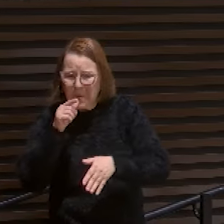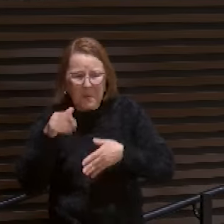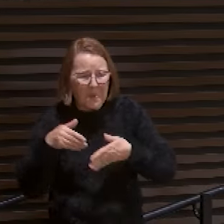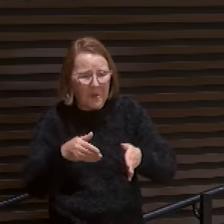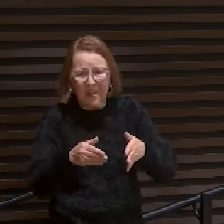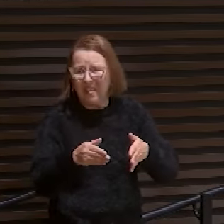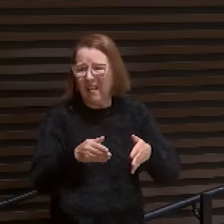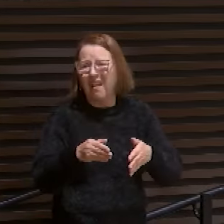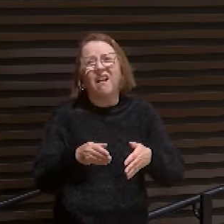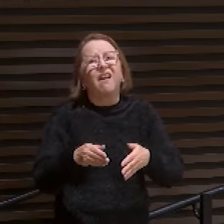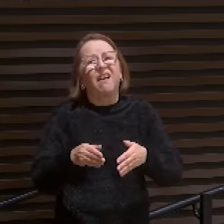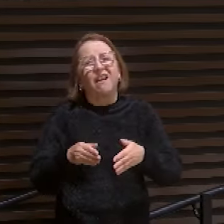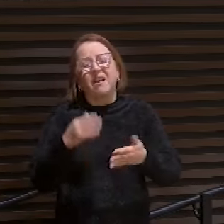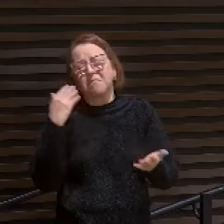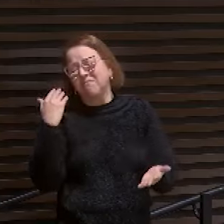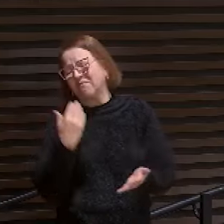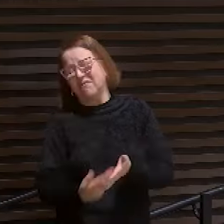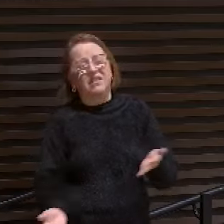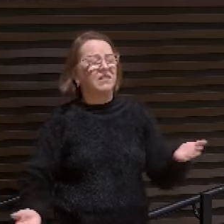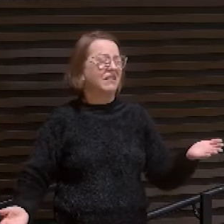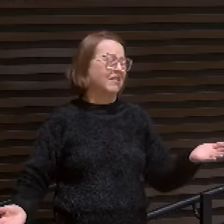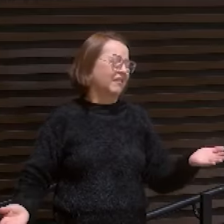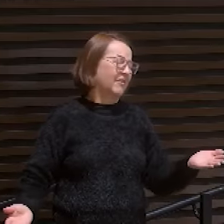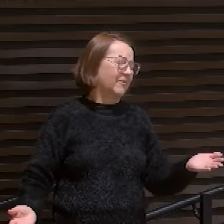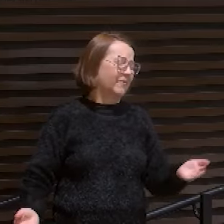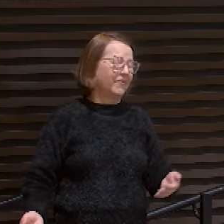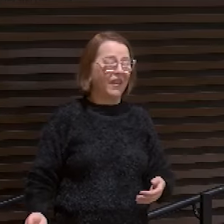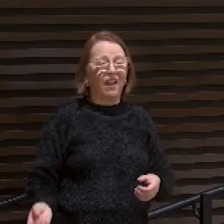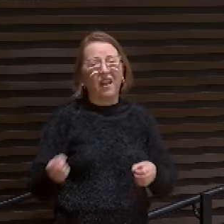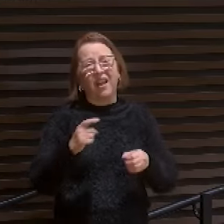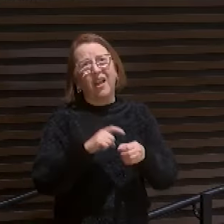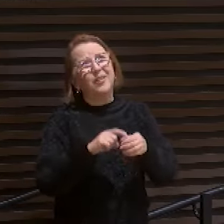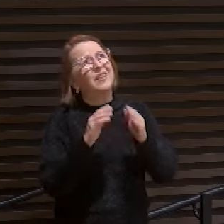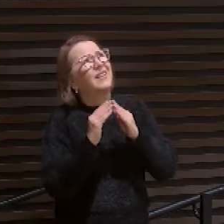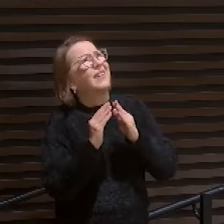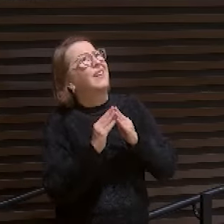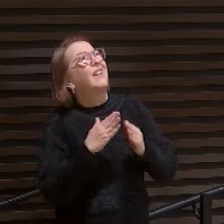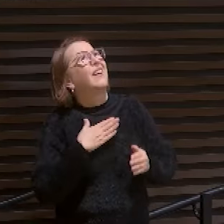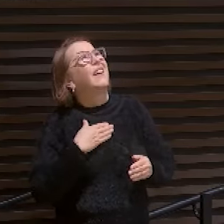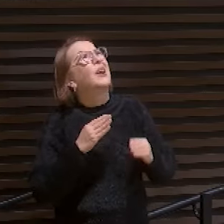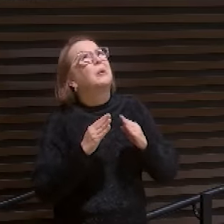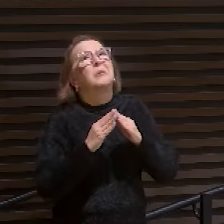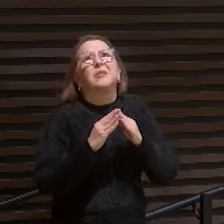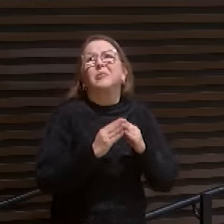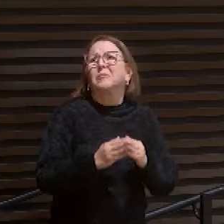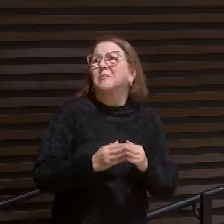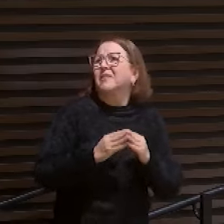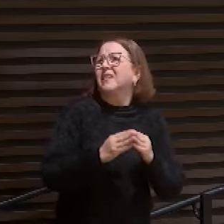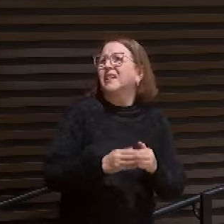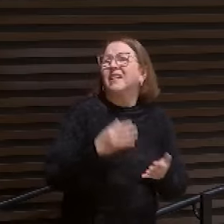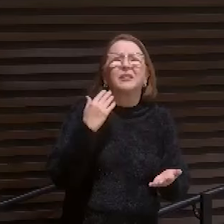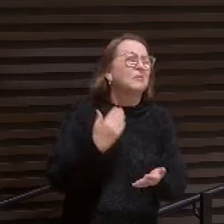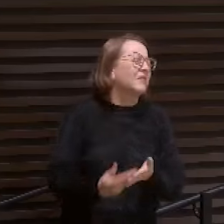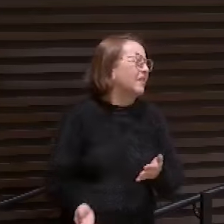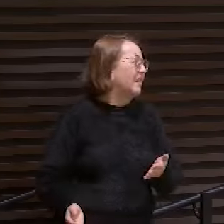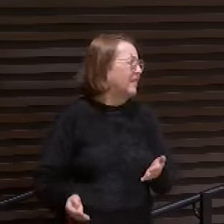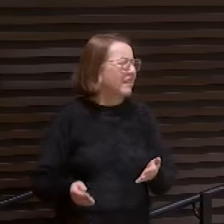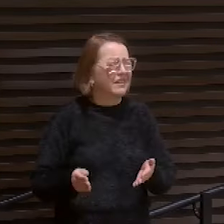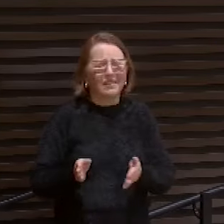embora. E ele veio para casa lastimando: meu barco, lá foi esse meu barco, foi